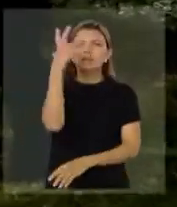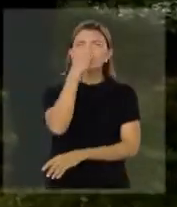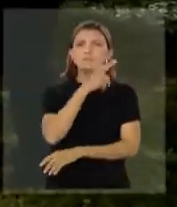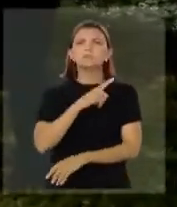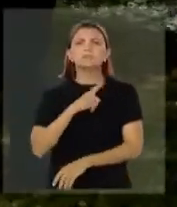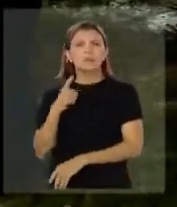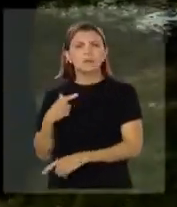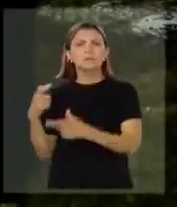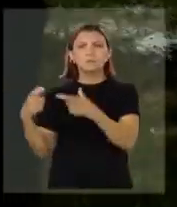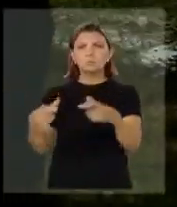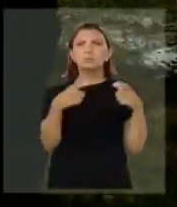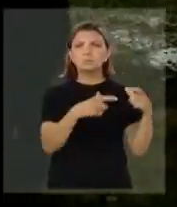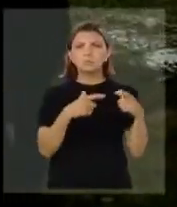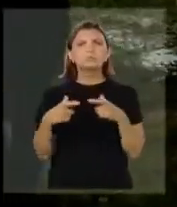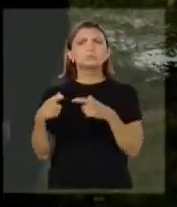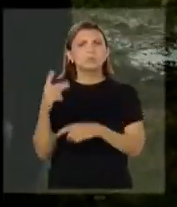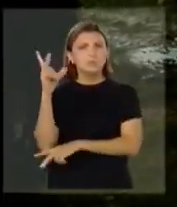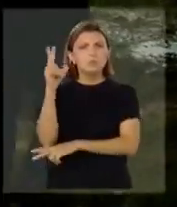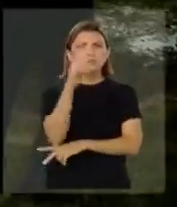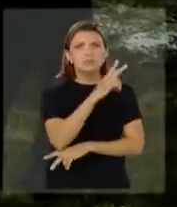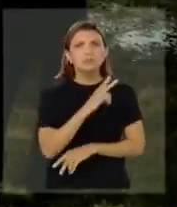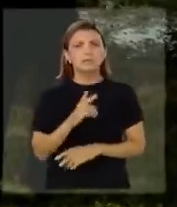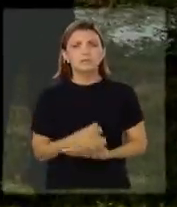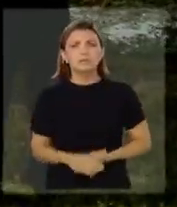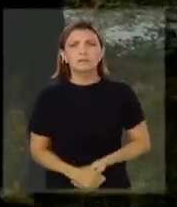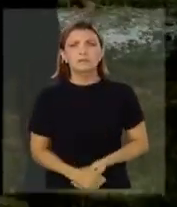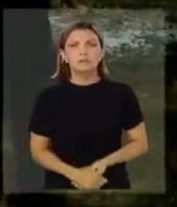Mas tem mais bromélia do outro lado